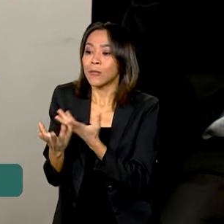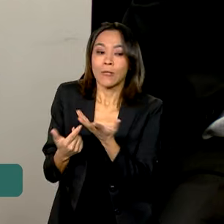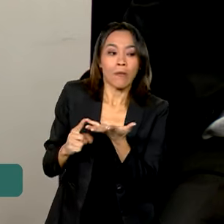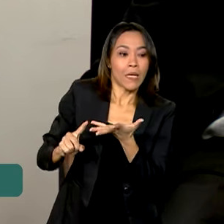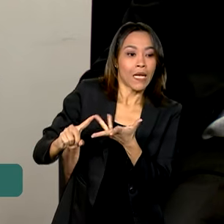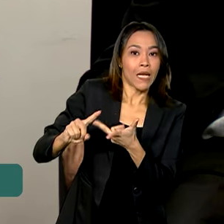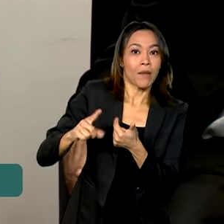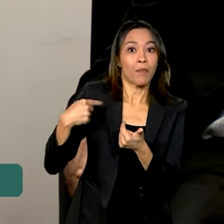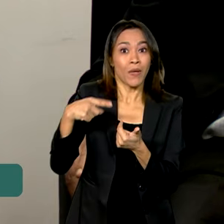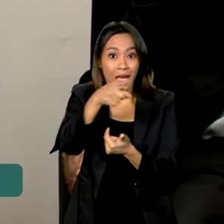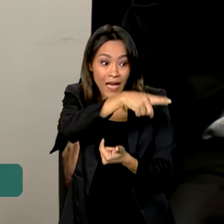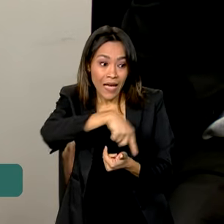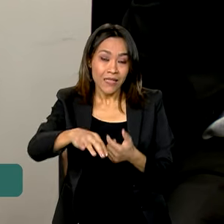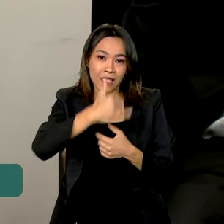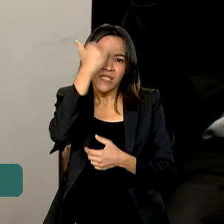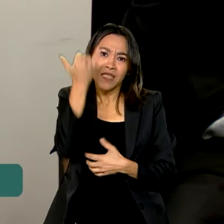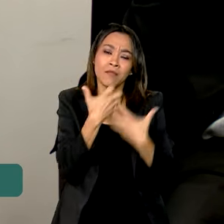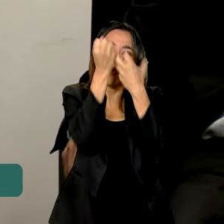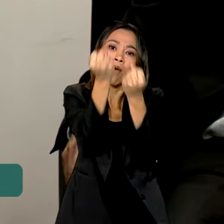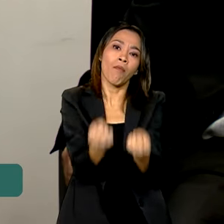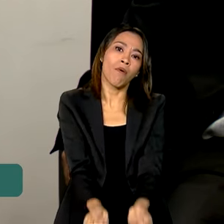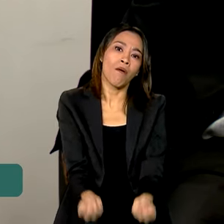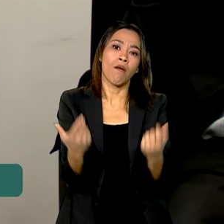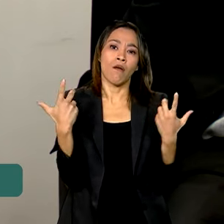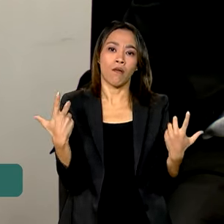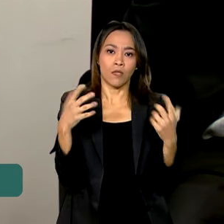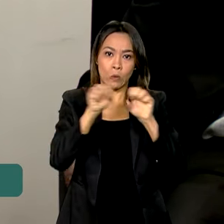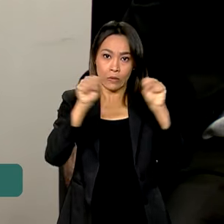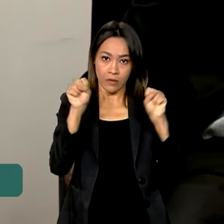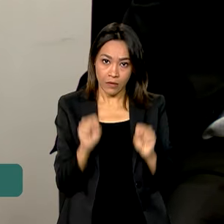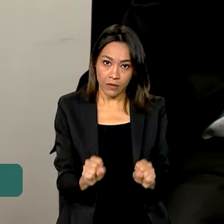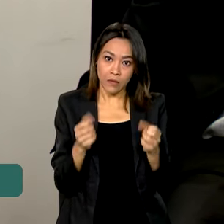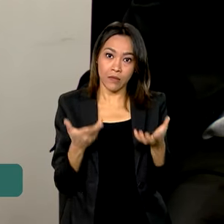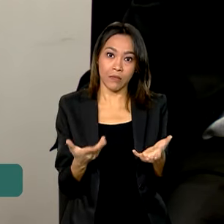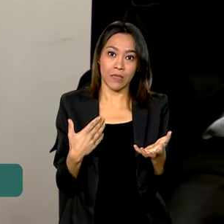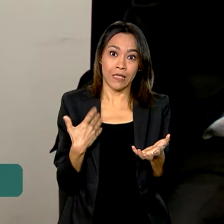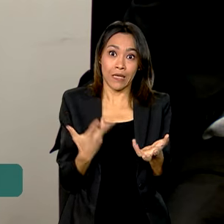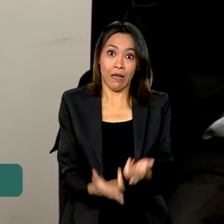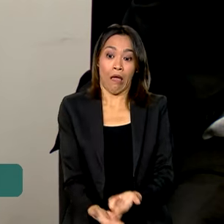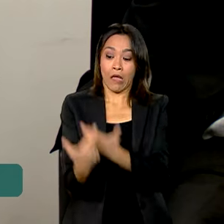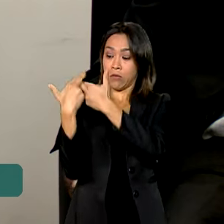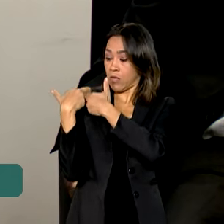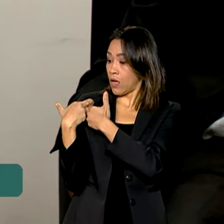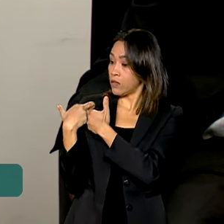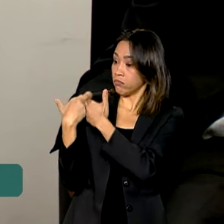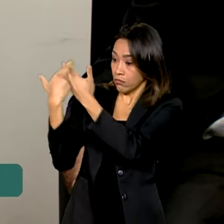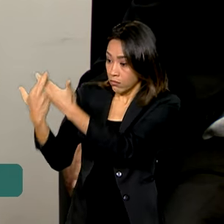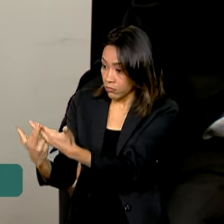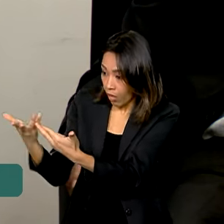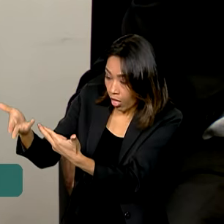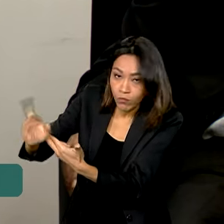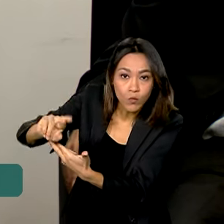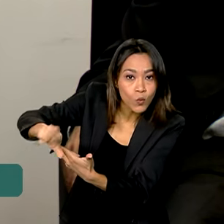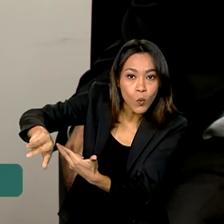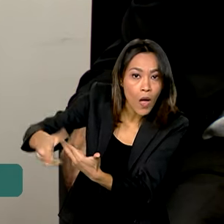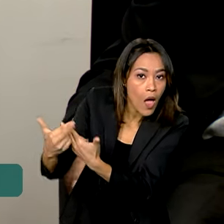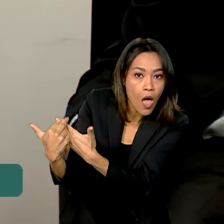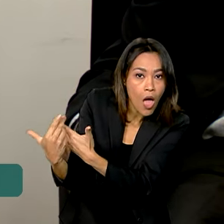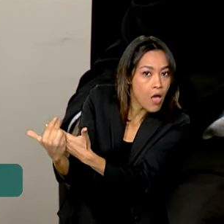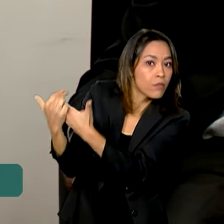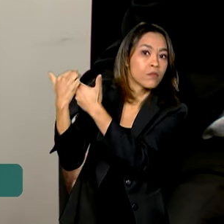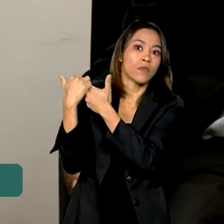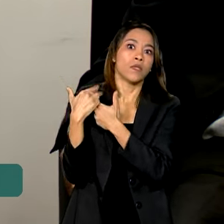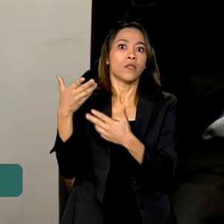sistema, transfere responsabilidades para quem não deveria arcar com ela, impede o desenvolvimento